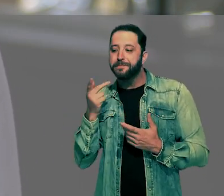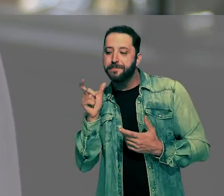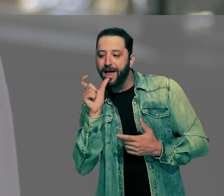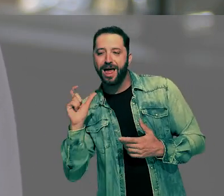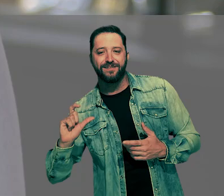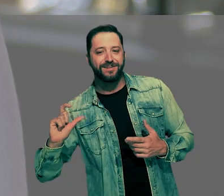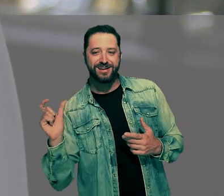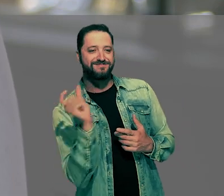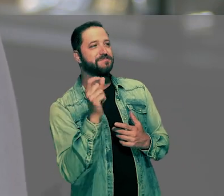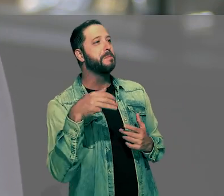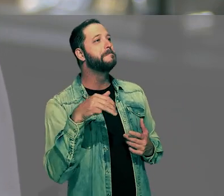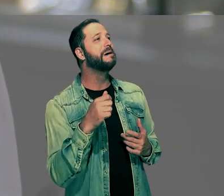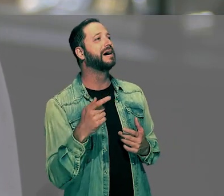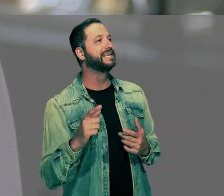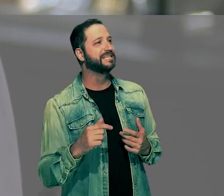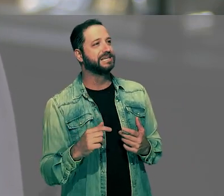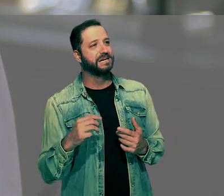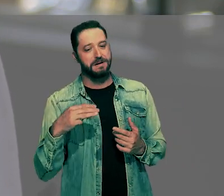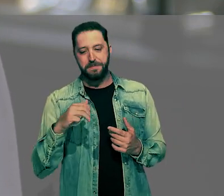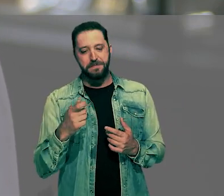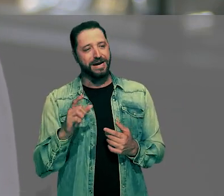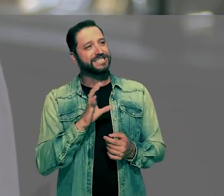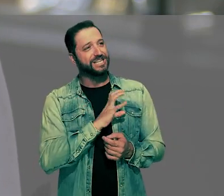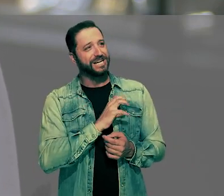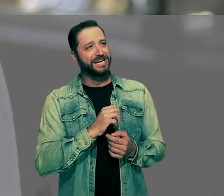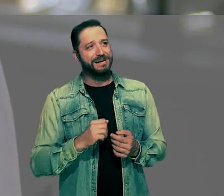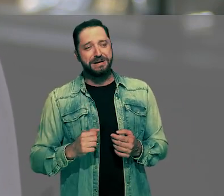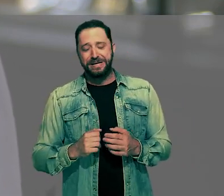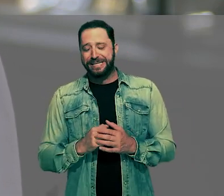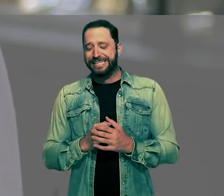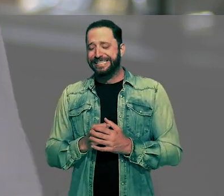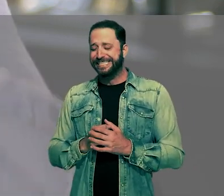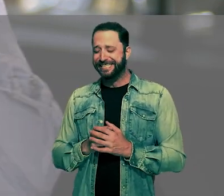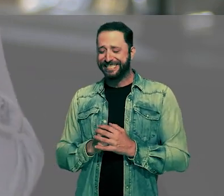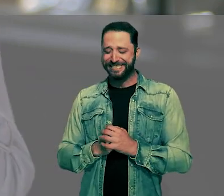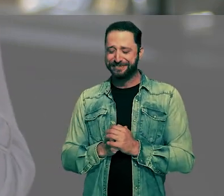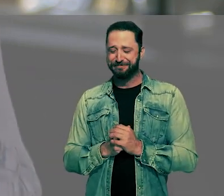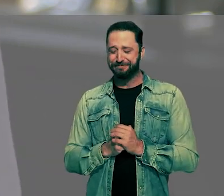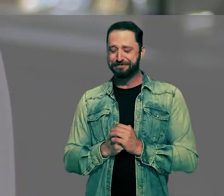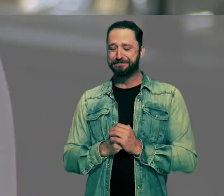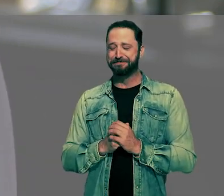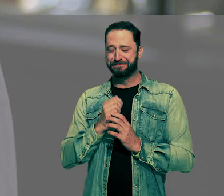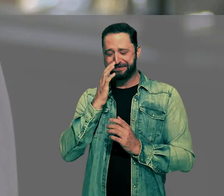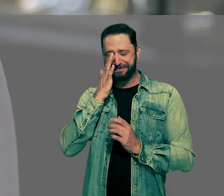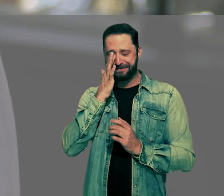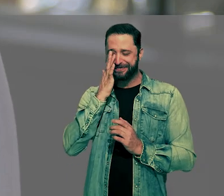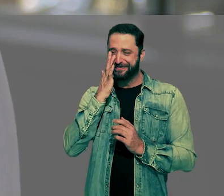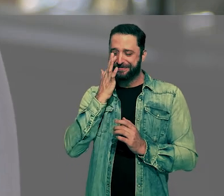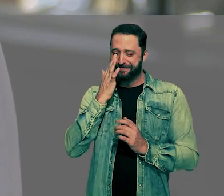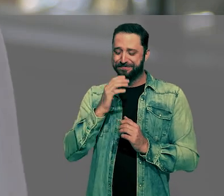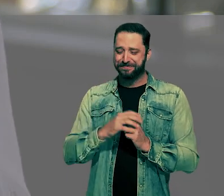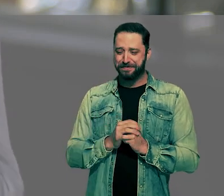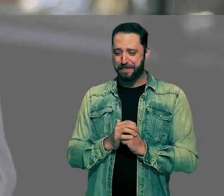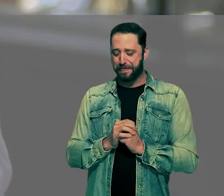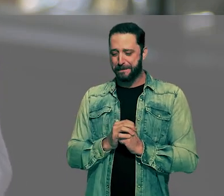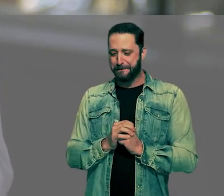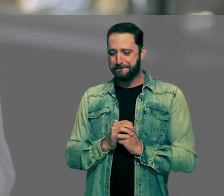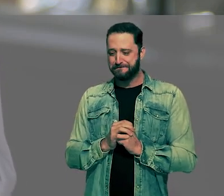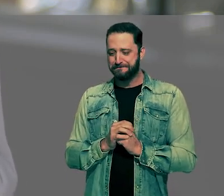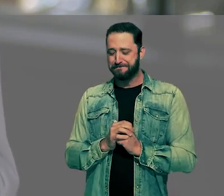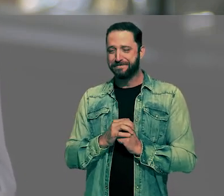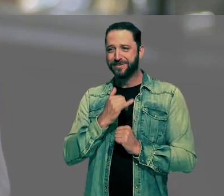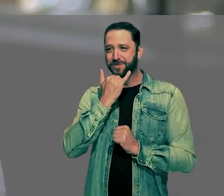de ouvir a palavra mãe. Ô, mãe, eu te amo. É a melhor... Desculpa.